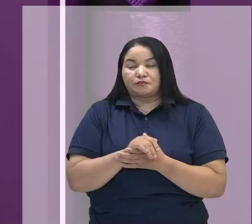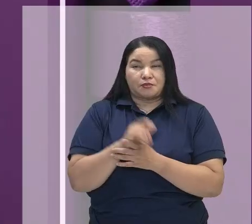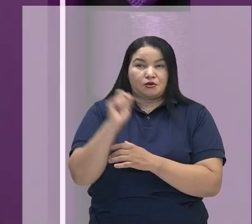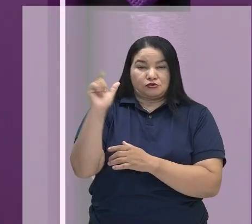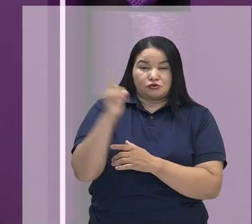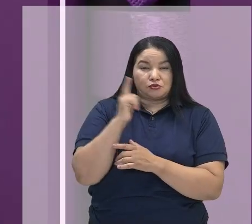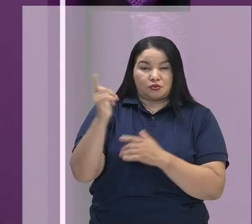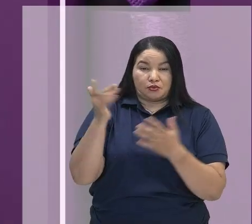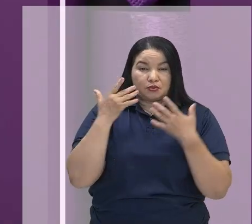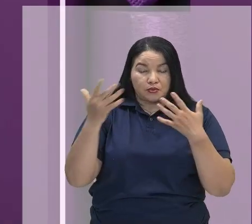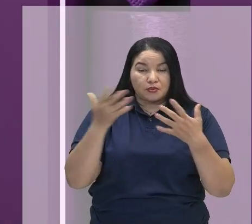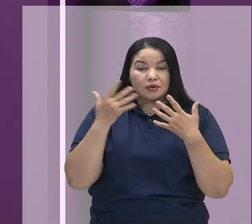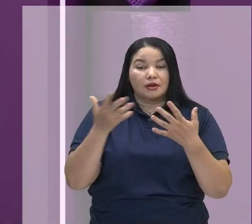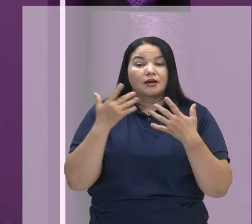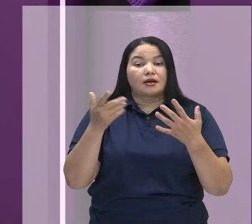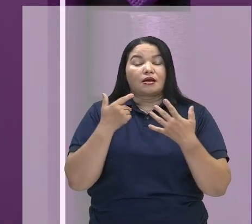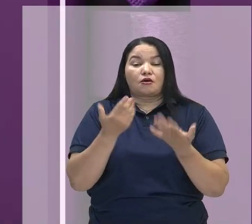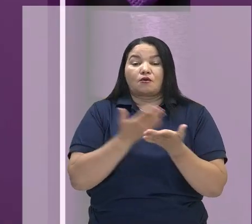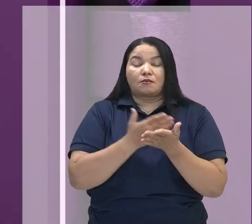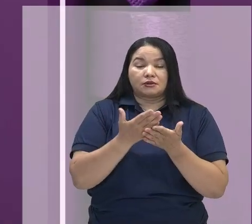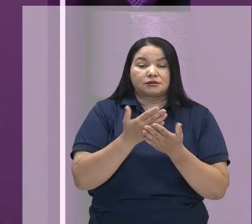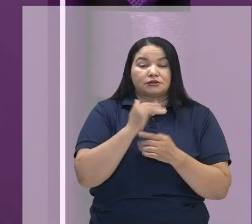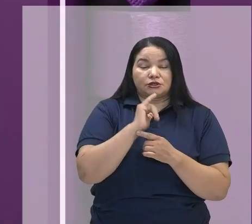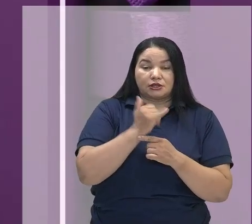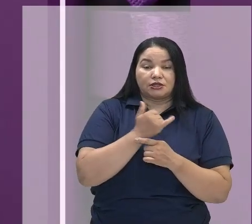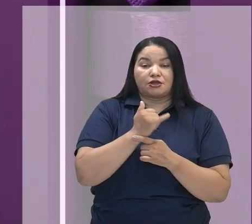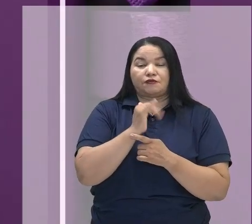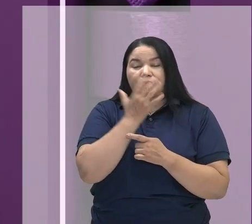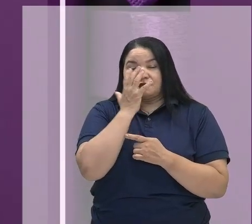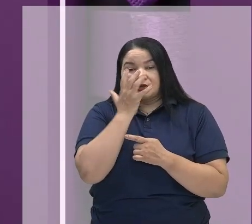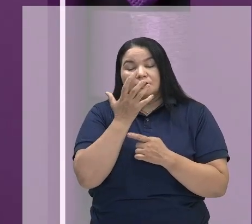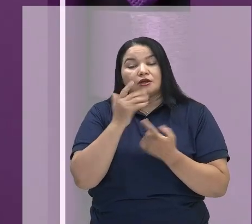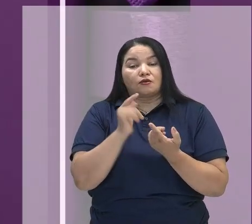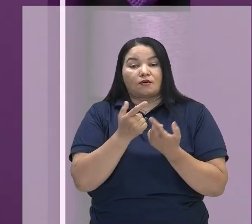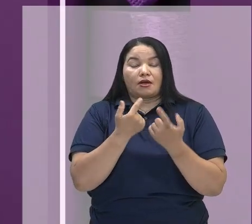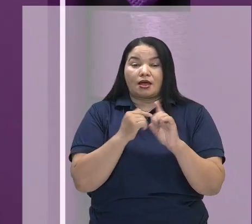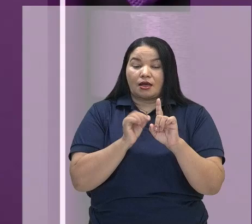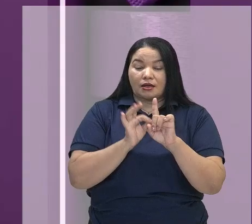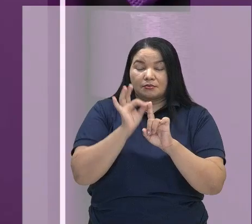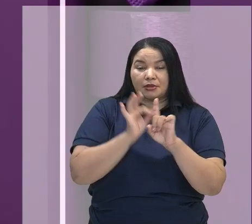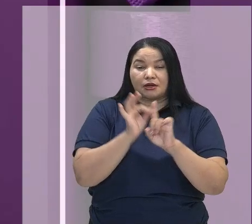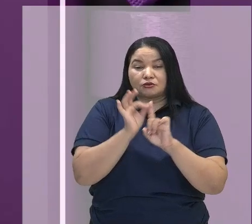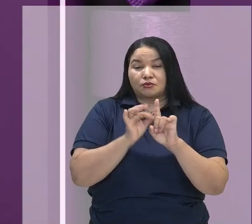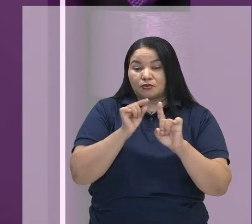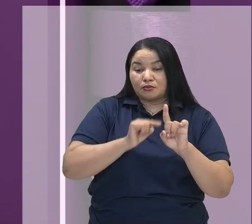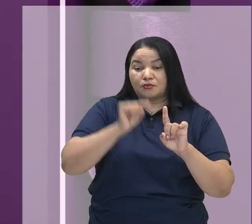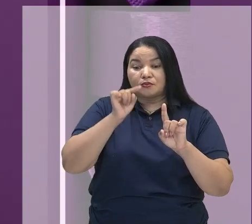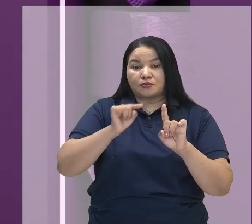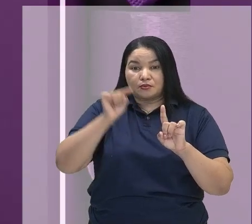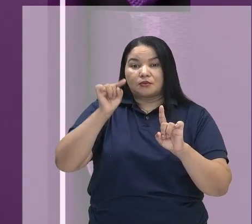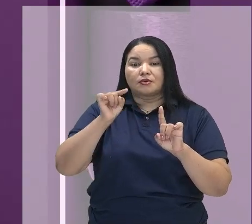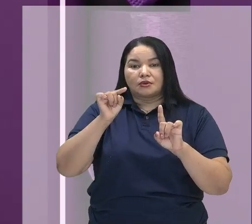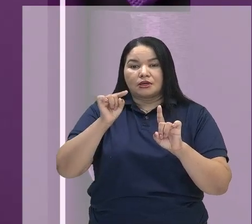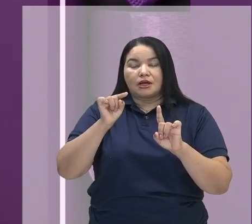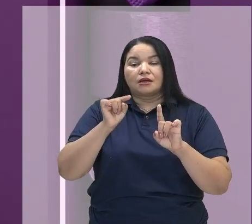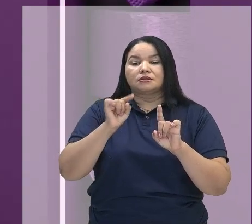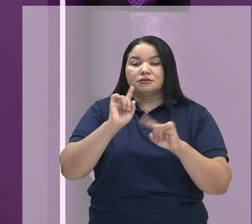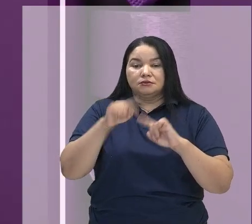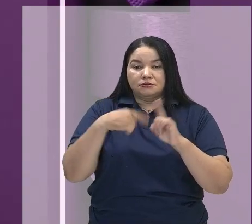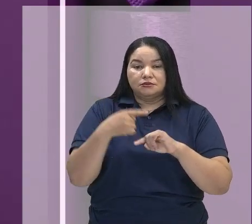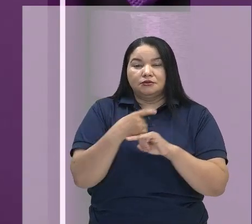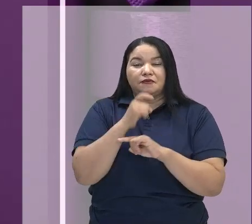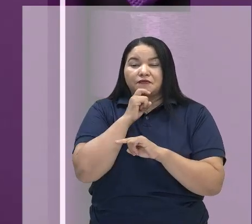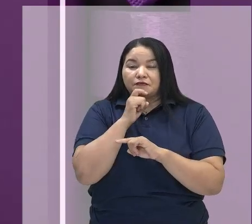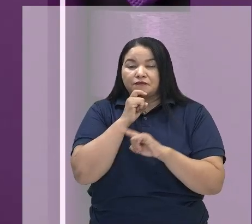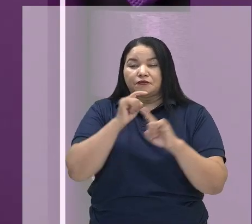nós temos ali no início do ano, né, janeiro, fevereiro, então são elevadas temperaturas. E aí, quando chega no inverno, baixas